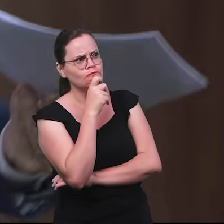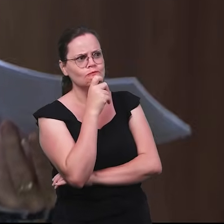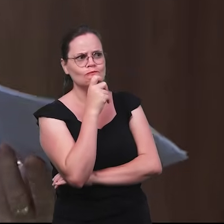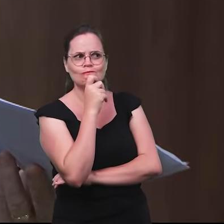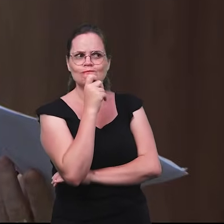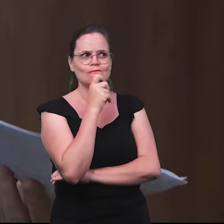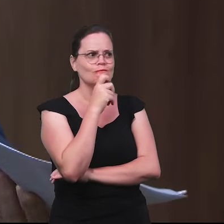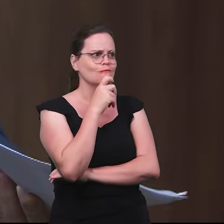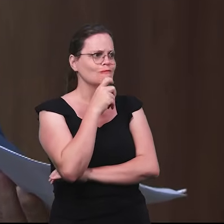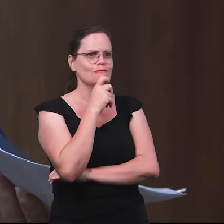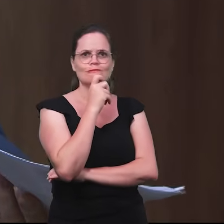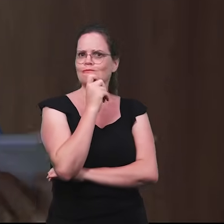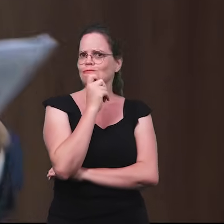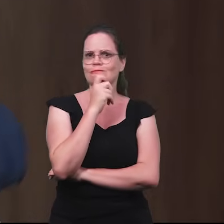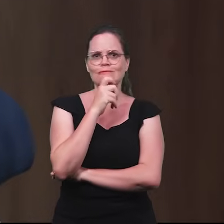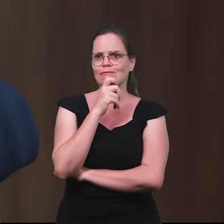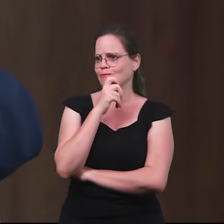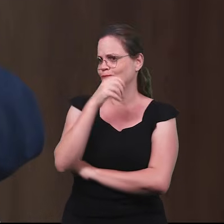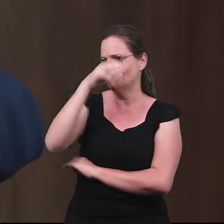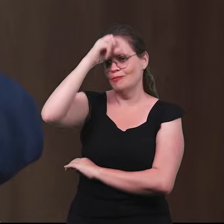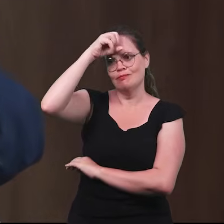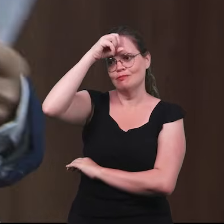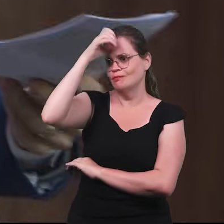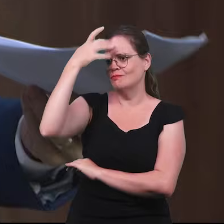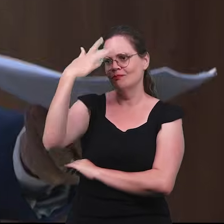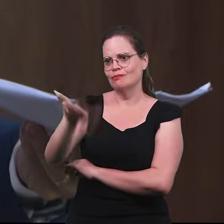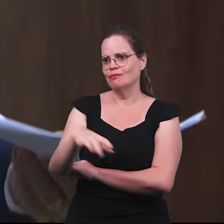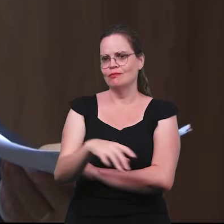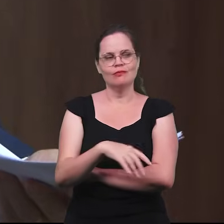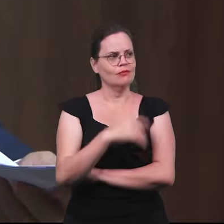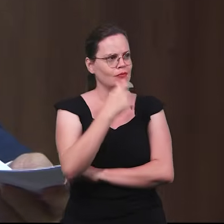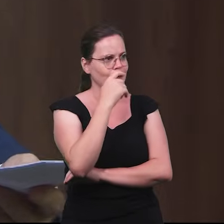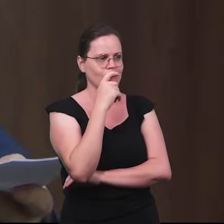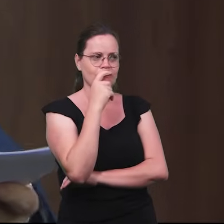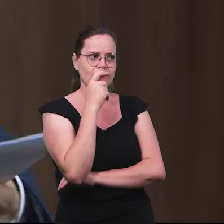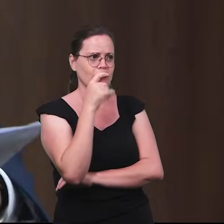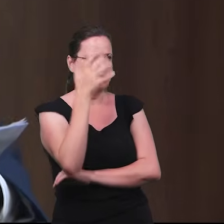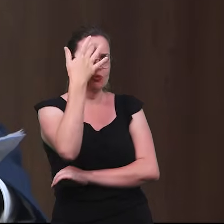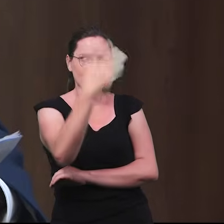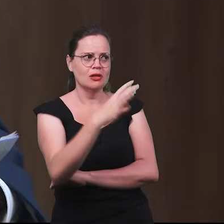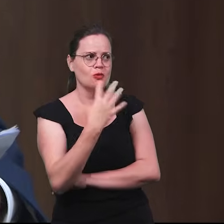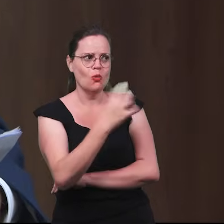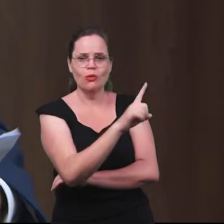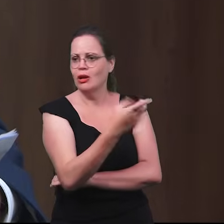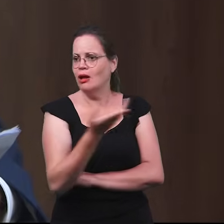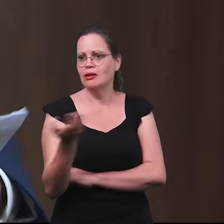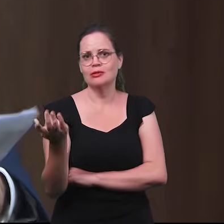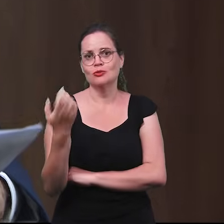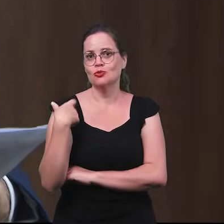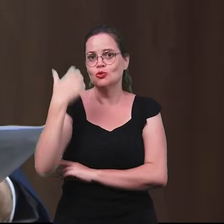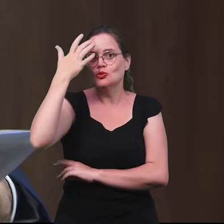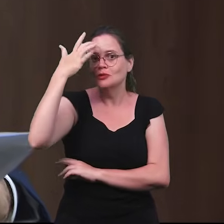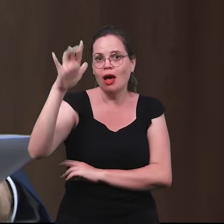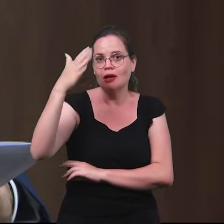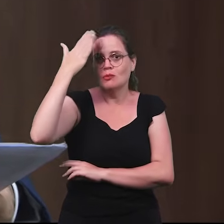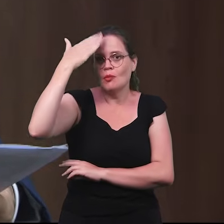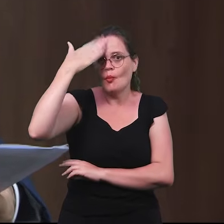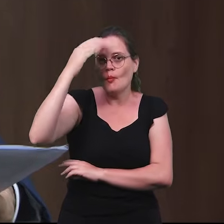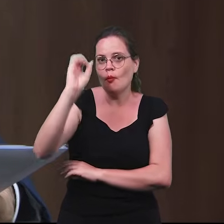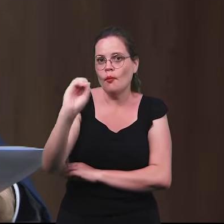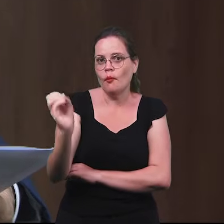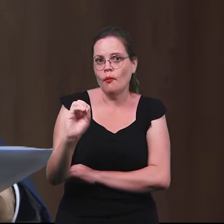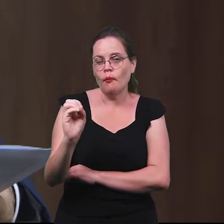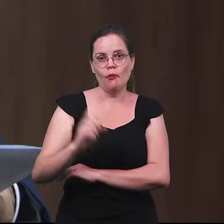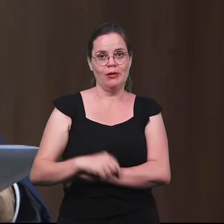aquela escrita significava e o que aquela passagem significava. Chegou a